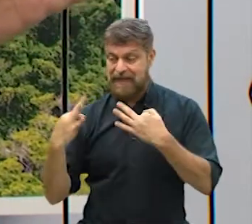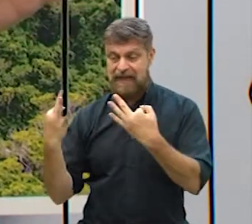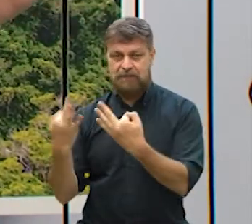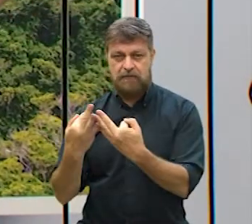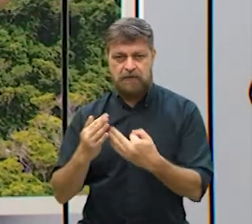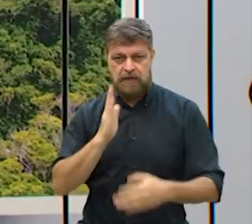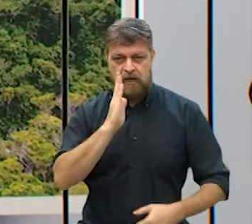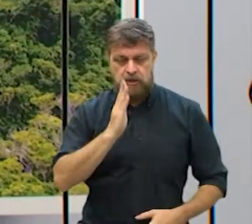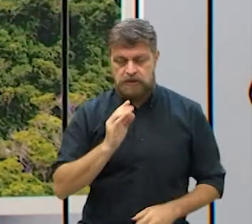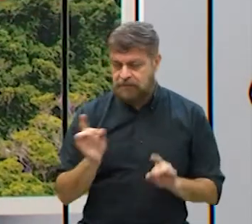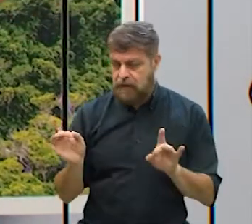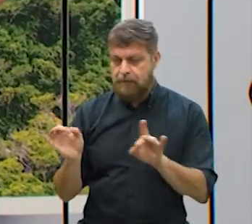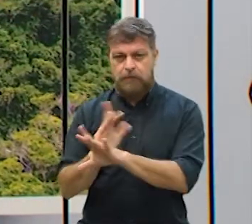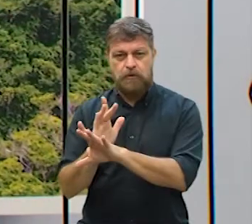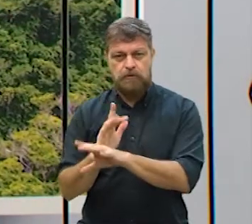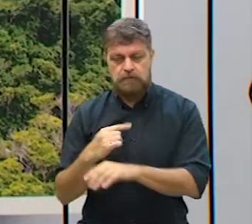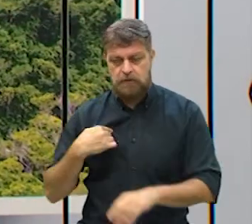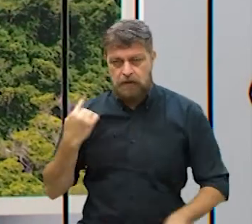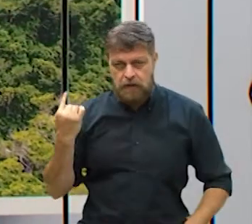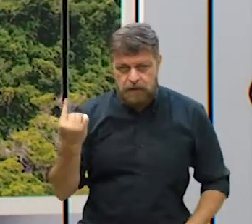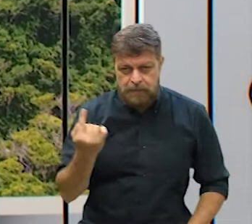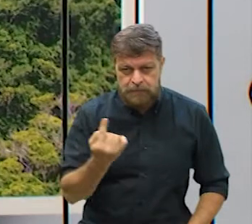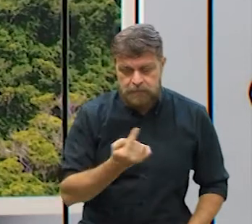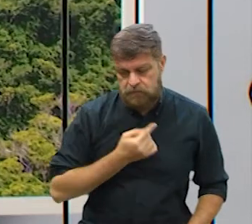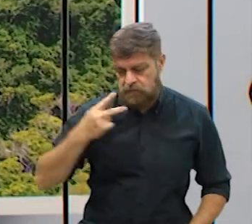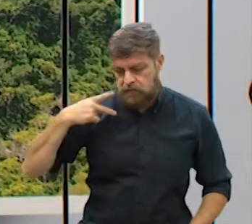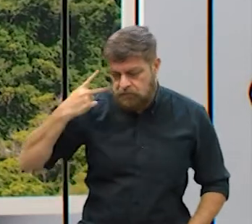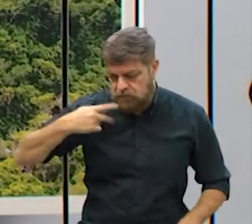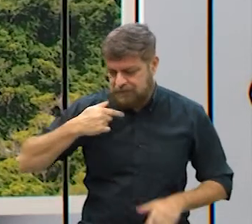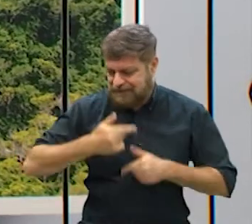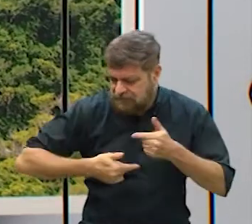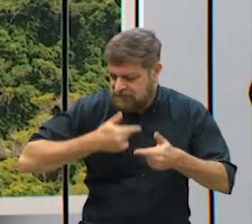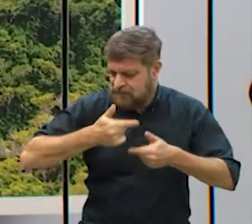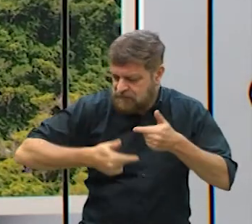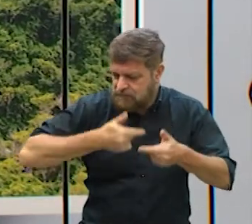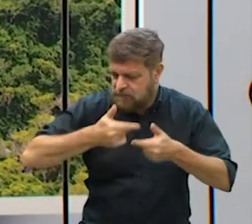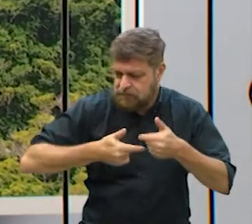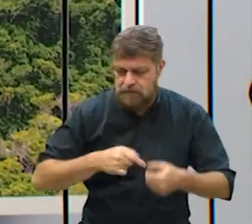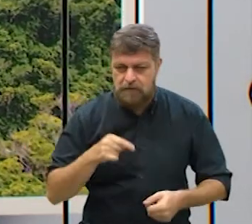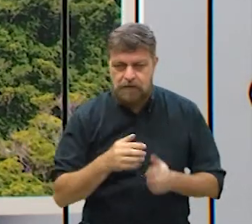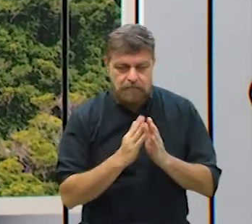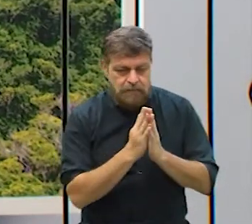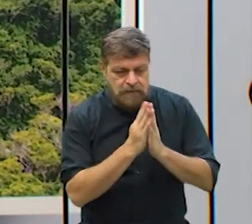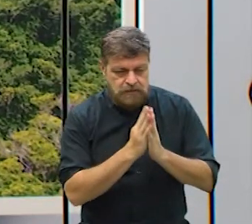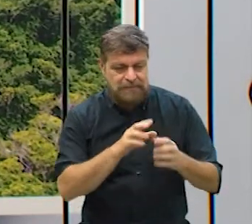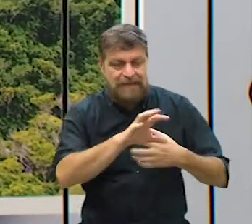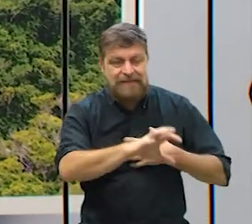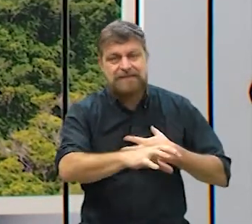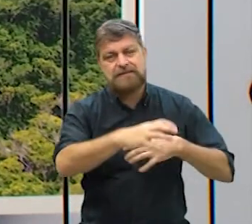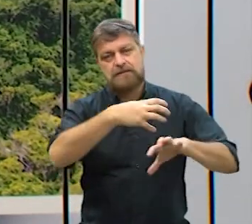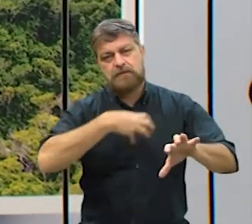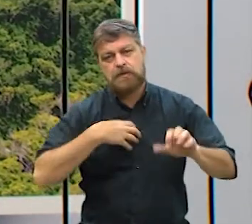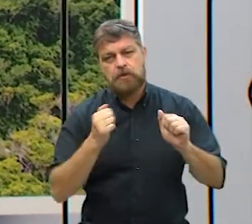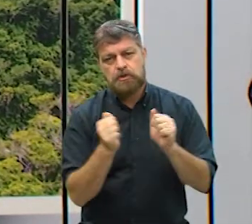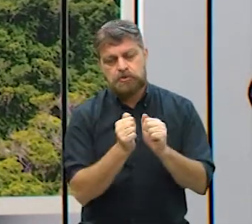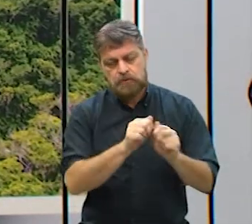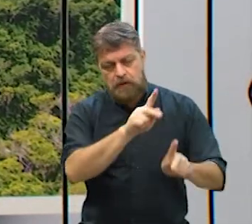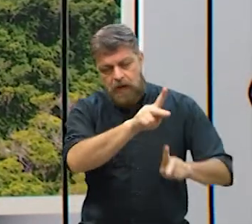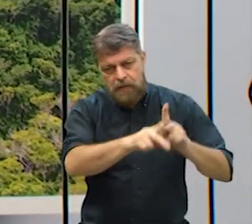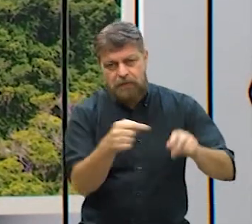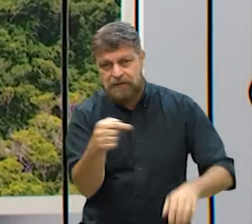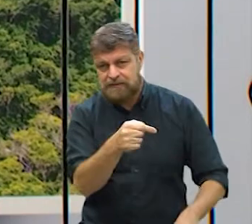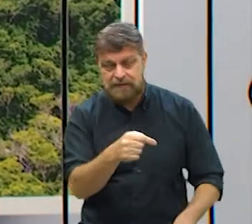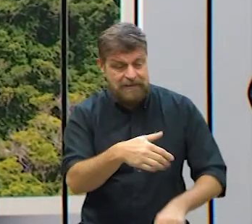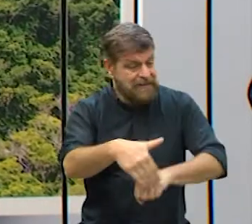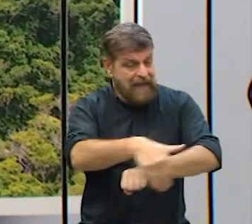já da Coab, nós tivemos que trabalhar com a sensibilidade junto com aquela população